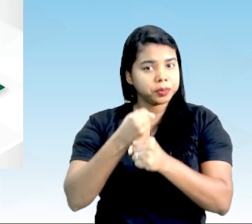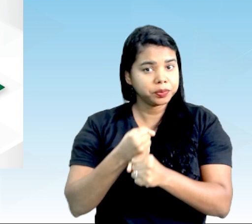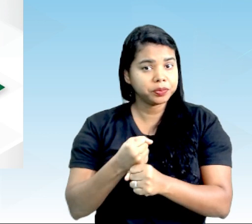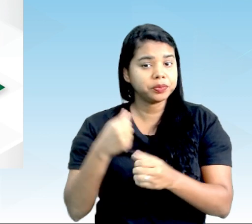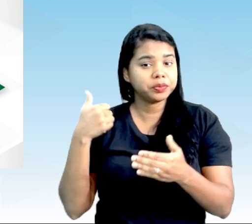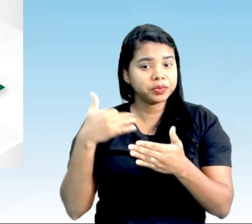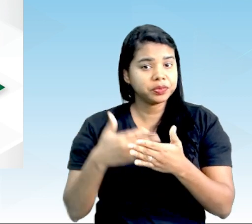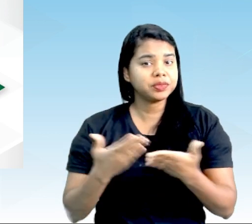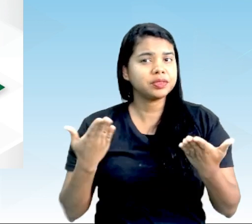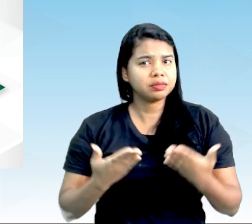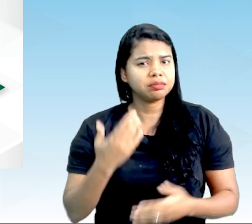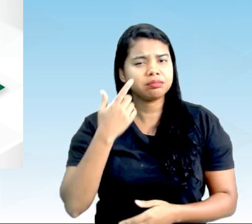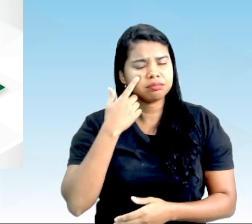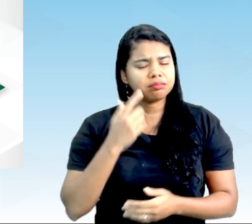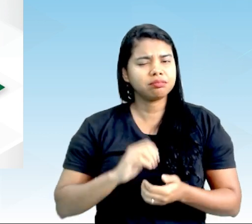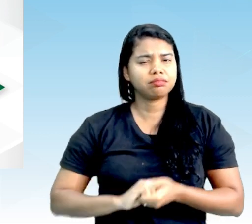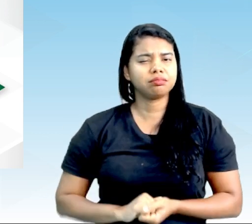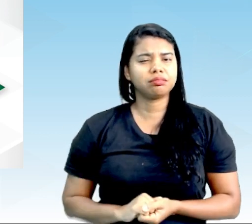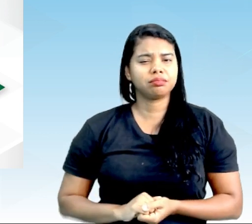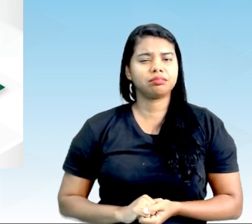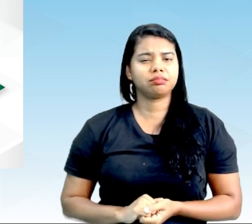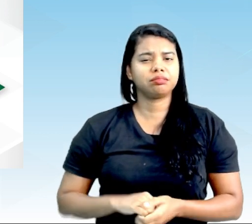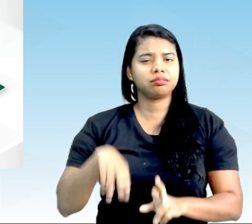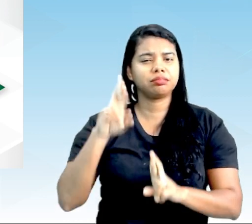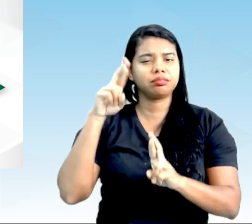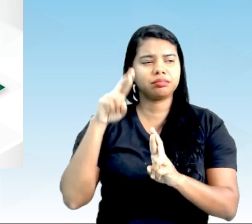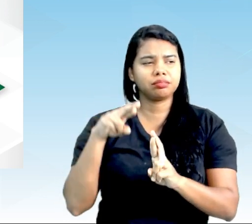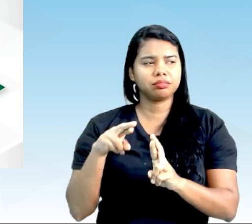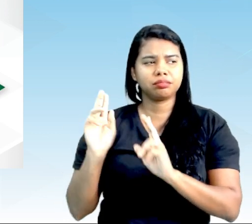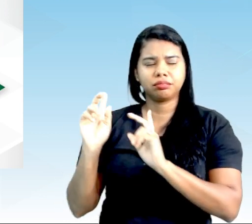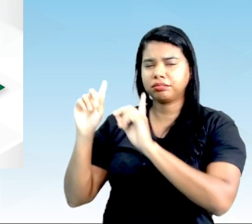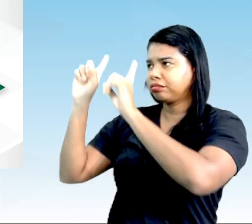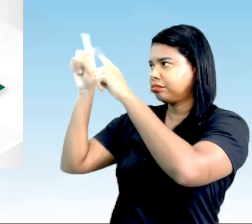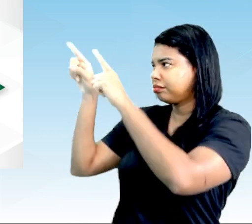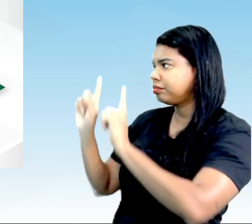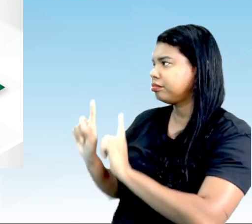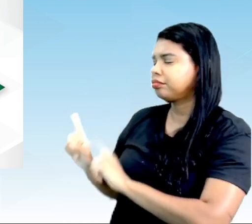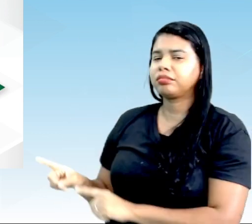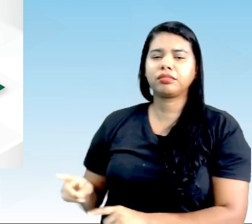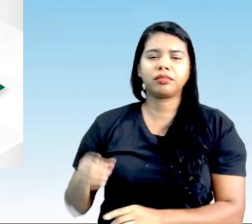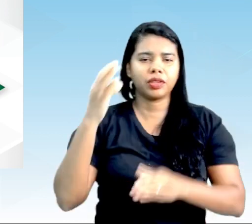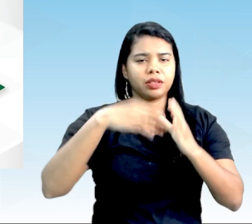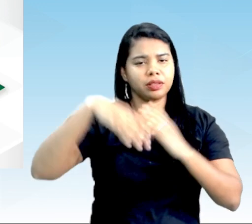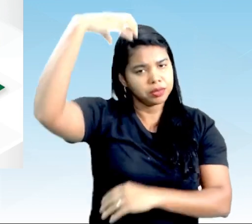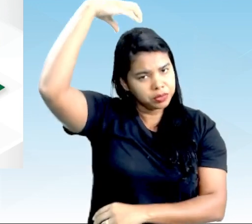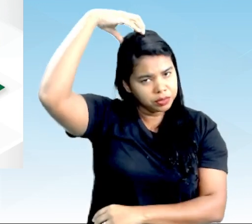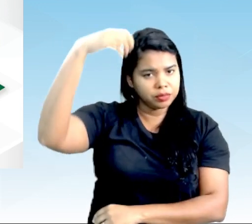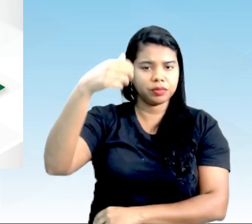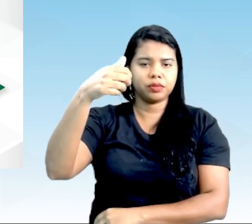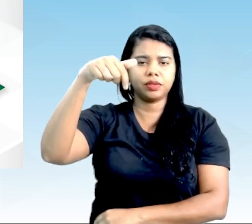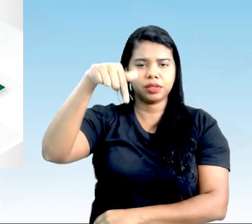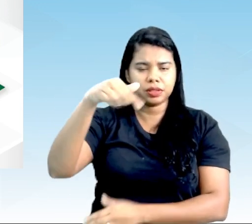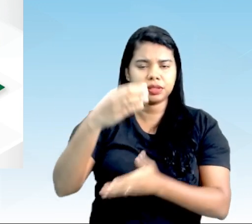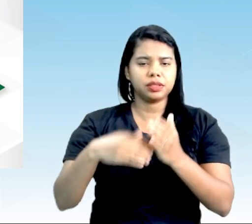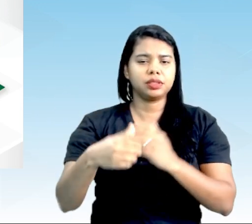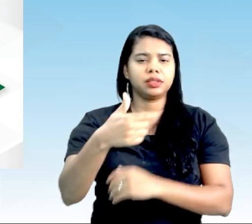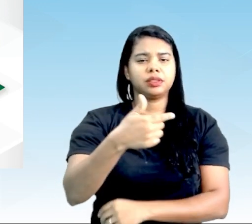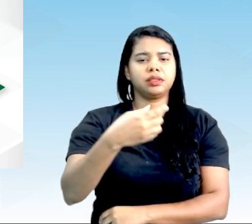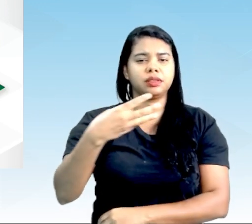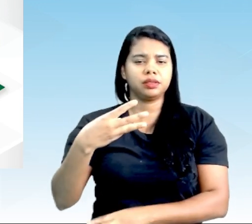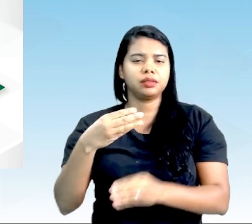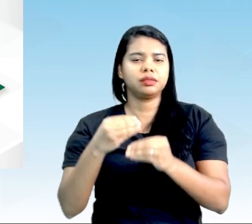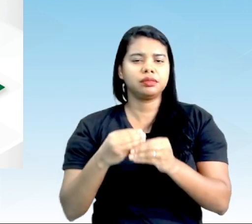hoje a gente tem. Olha que legal, por isso que está aí referenciado. Primeiro livro do Reis 7:23, se liga aí, se tiver dúvida, vai lá